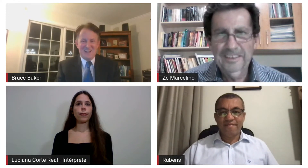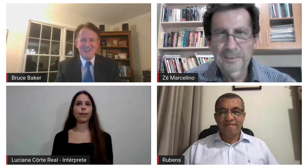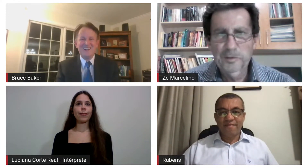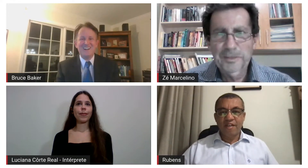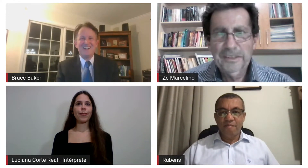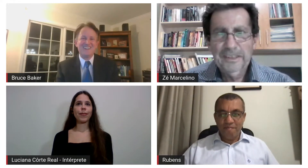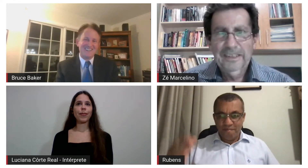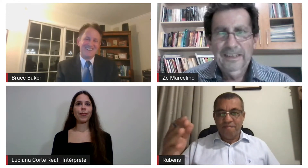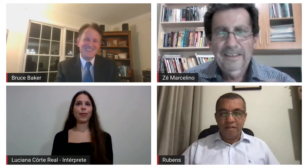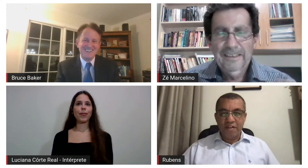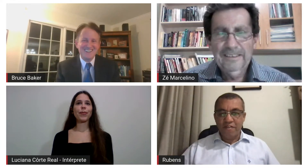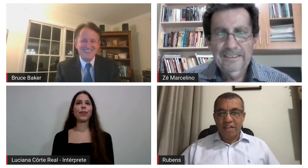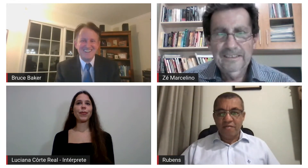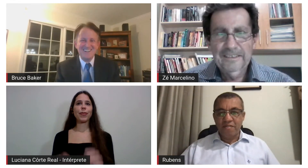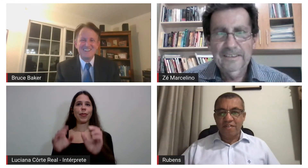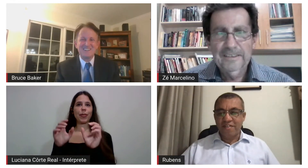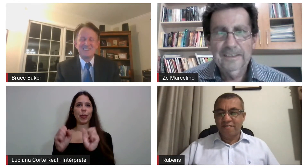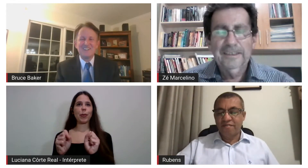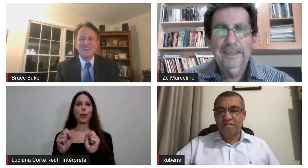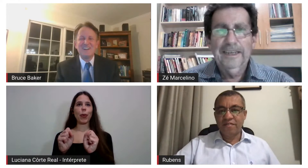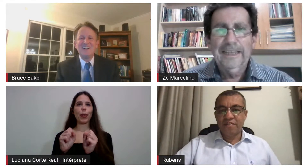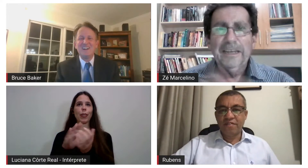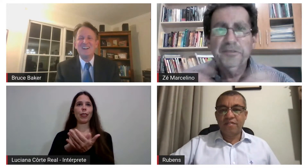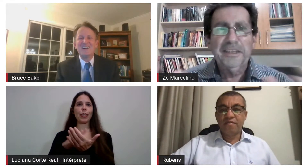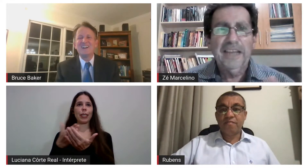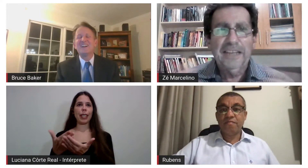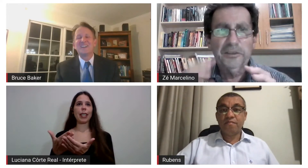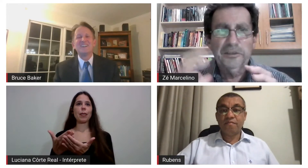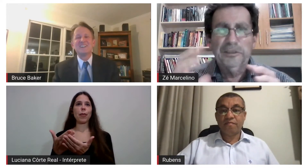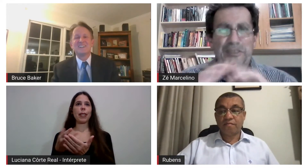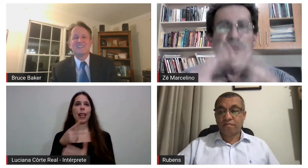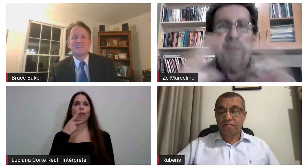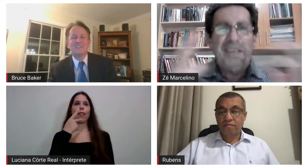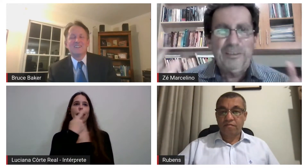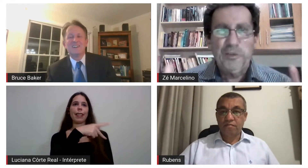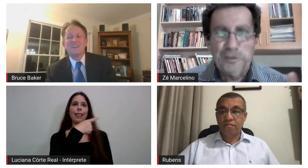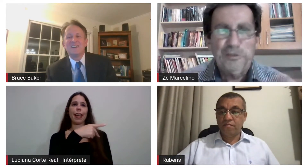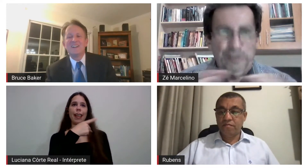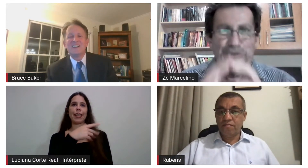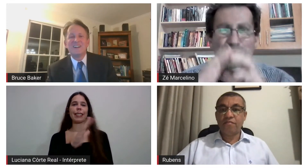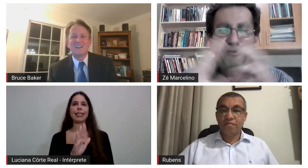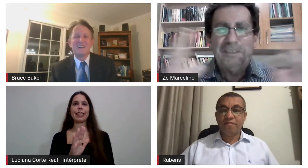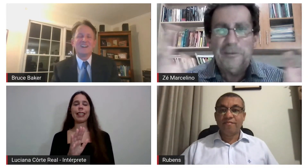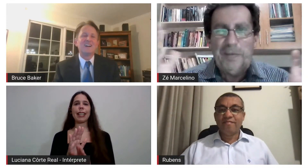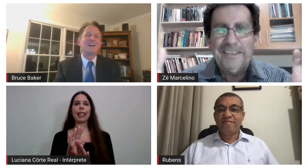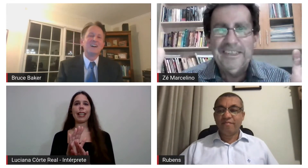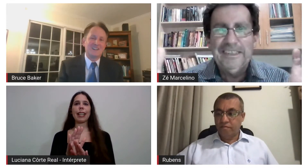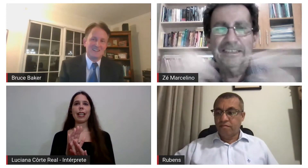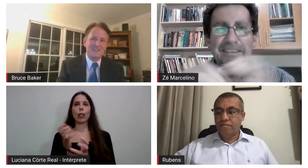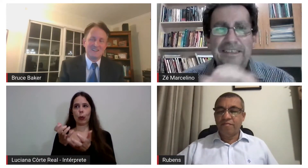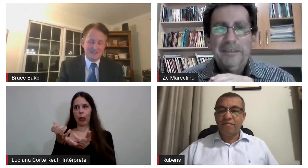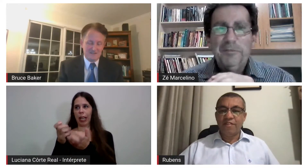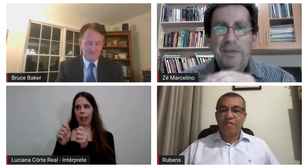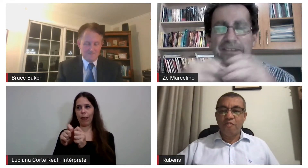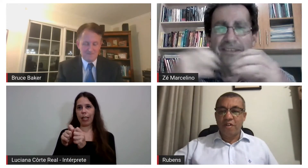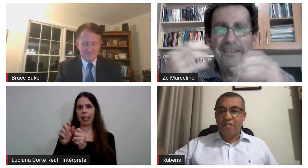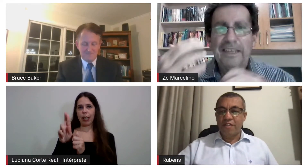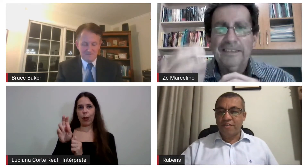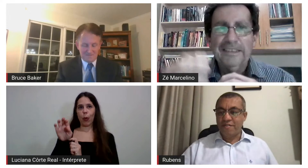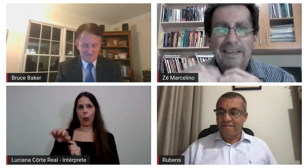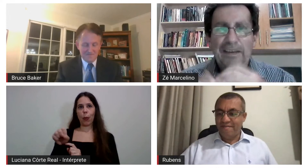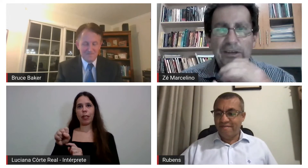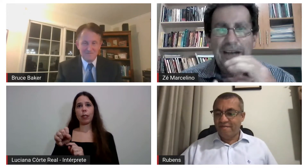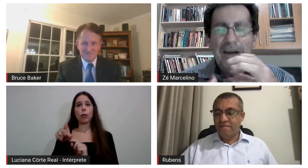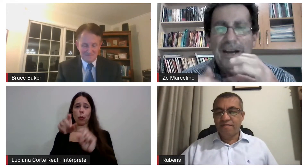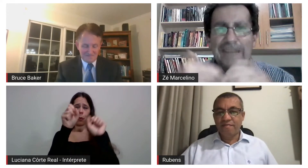E aí, Rubem? Pode ficar à vontade, professor. Na verdade, eu não peguei tudo, vou fazer uma síntese, mas,